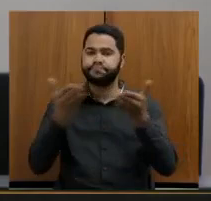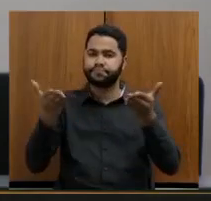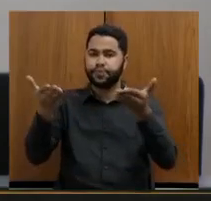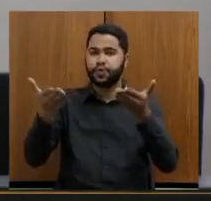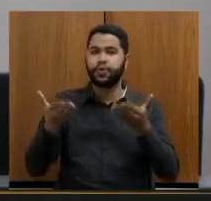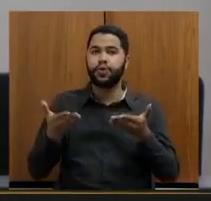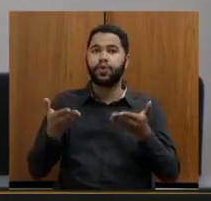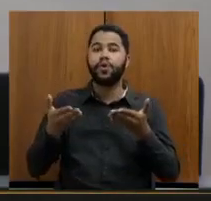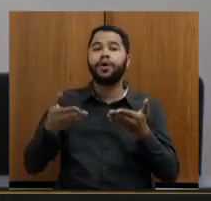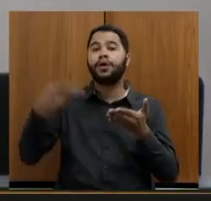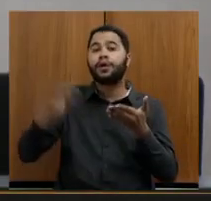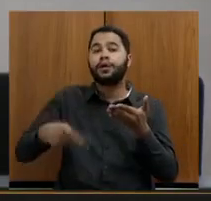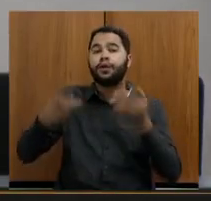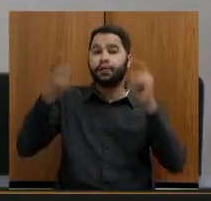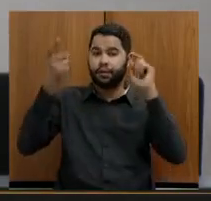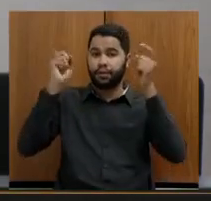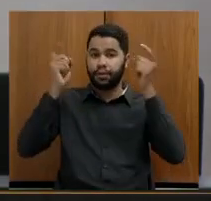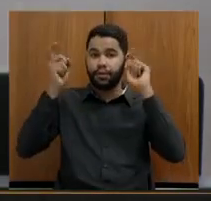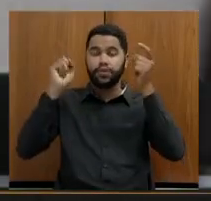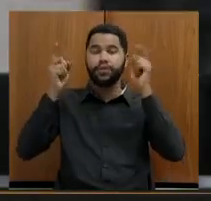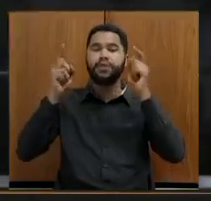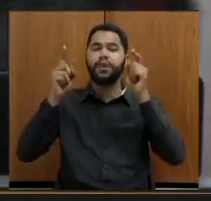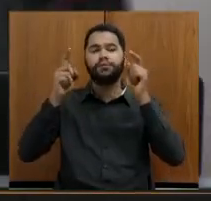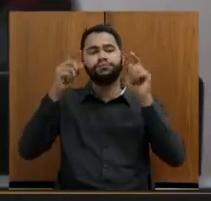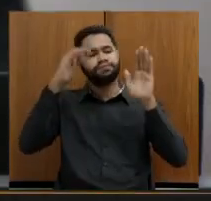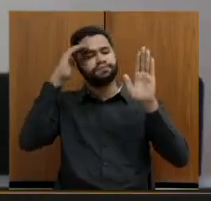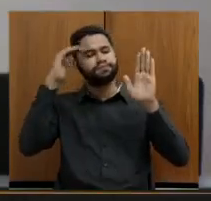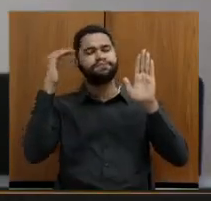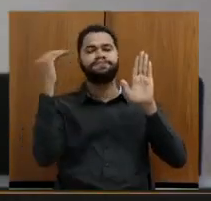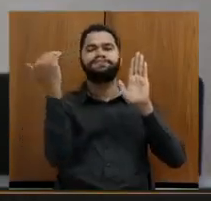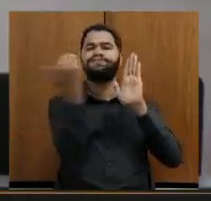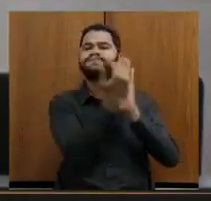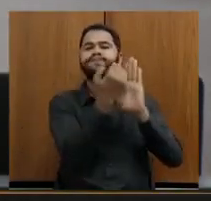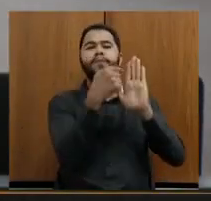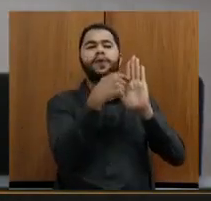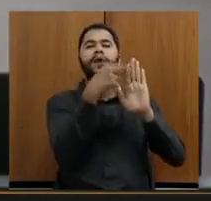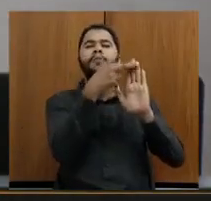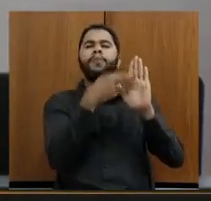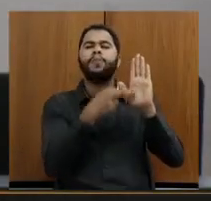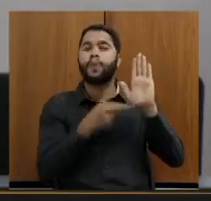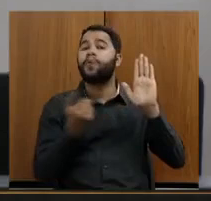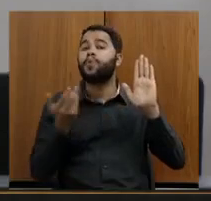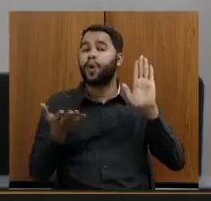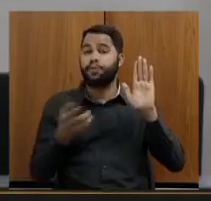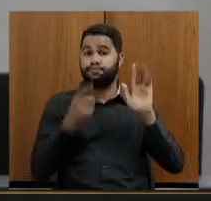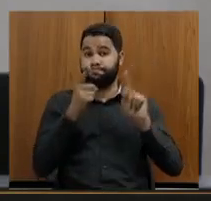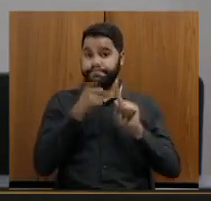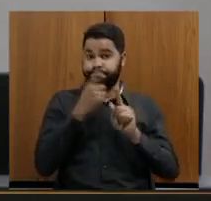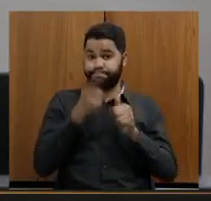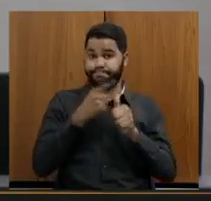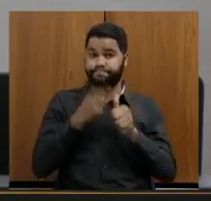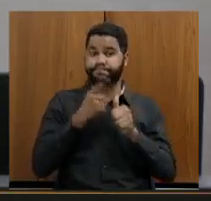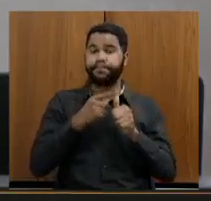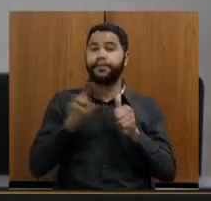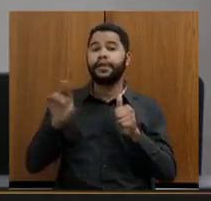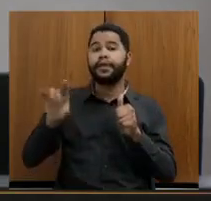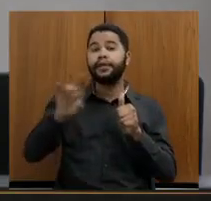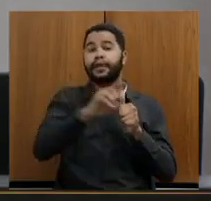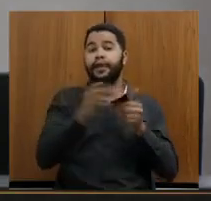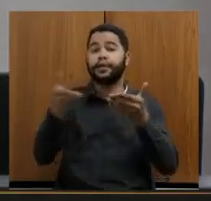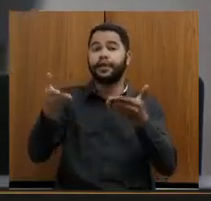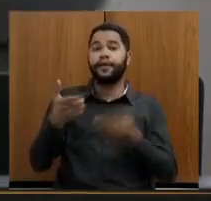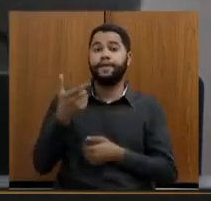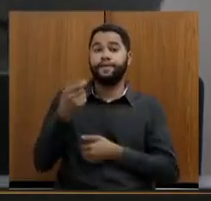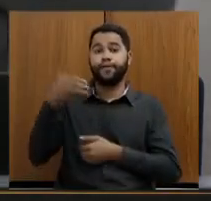e aos convidados que os atos desta reunião obedecerão as seguintes normas e procedimentos um cada convidar